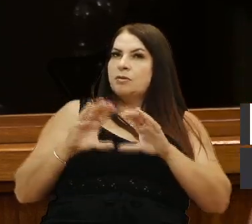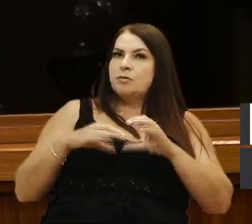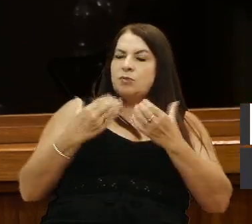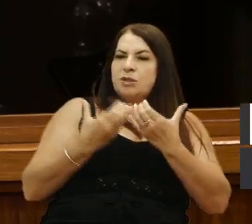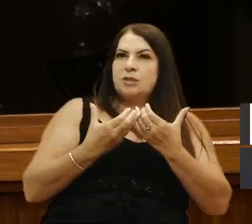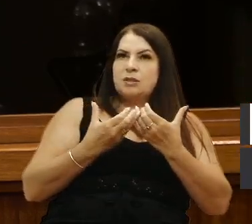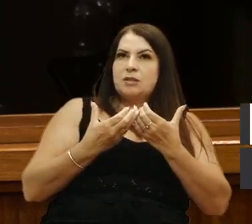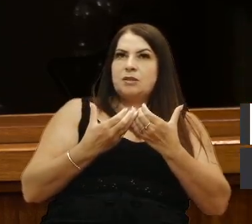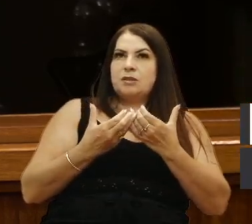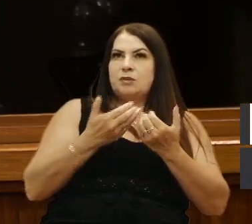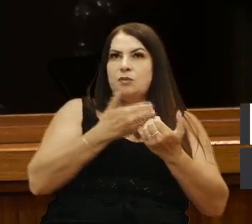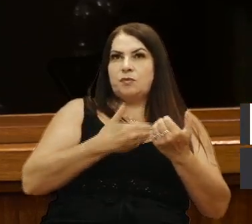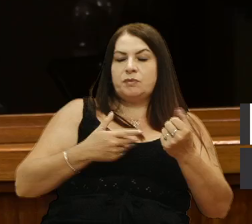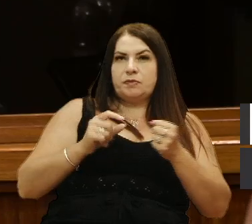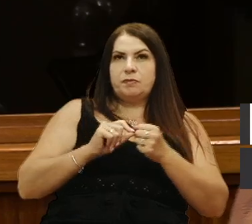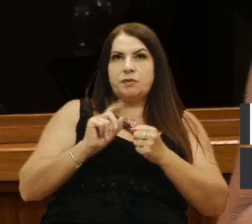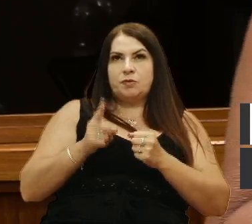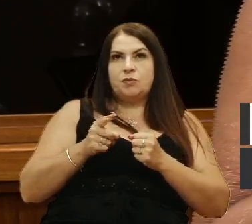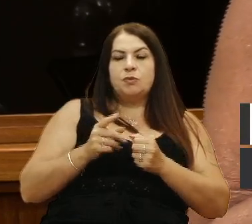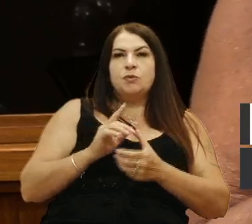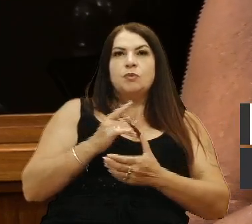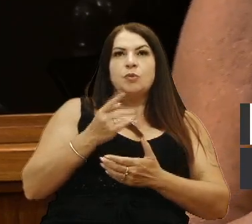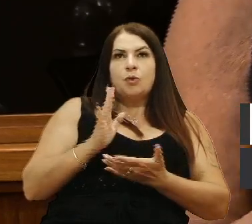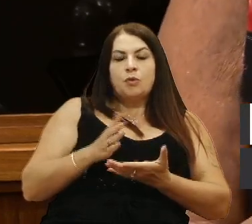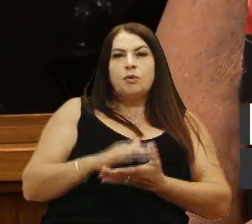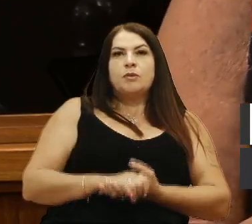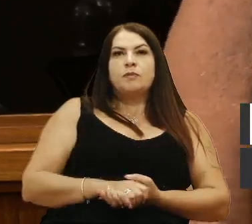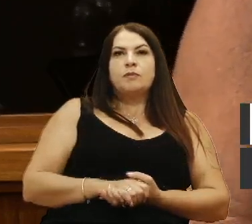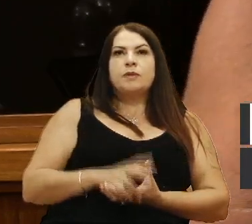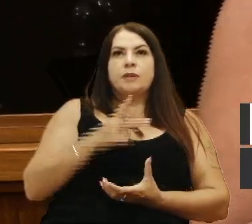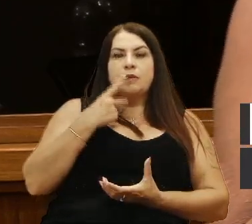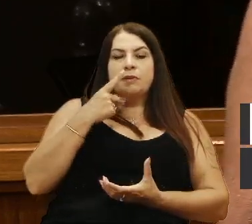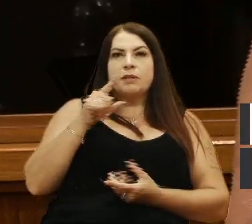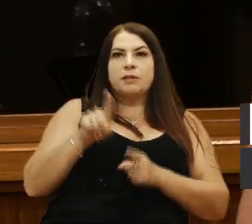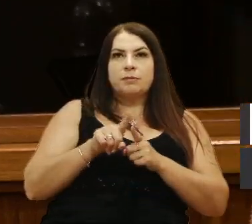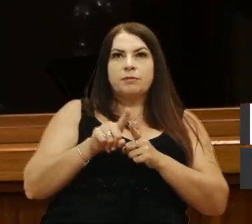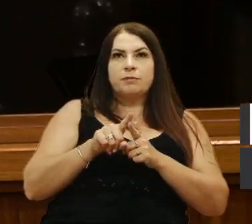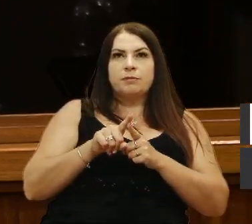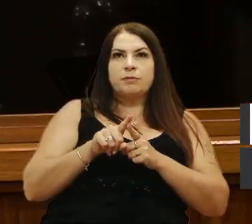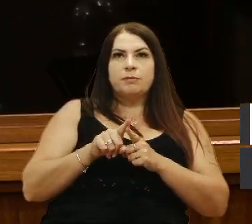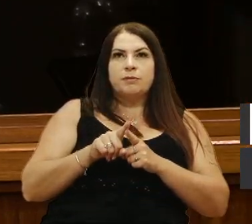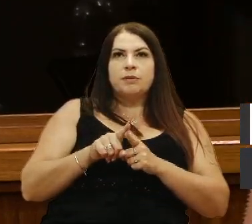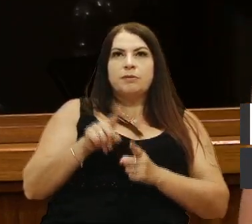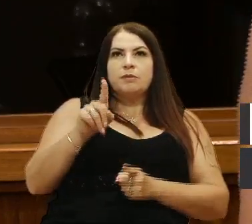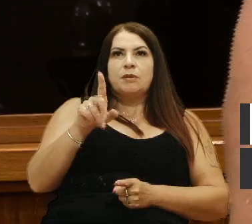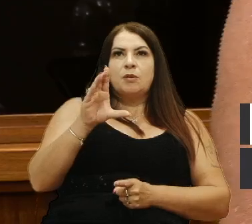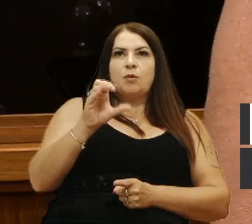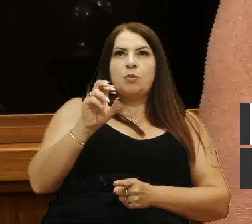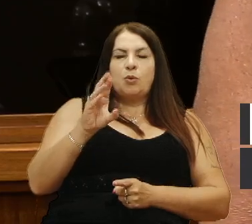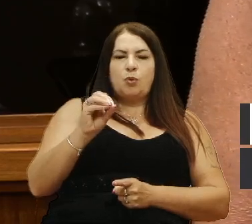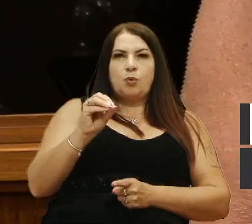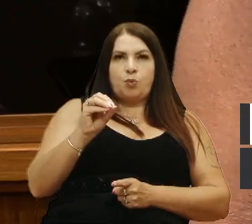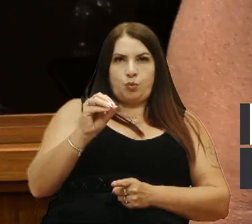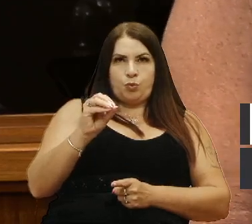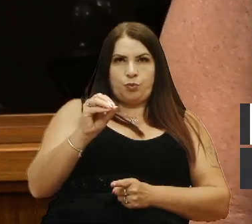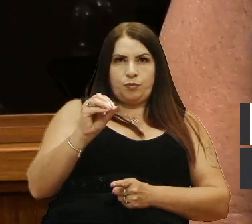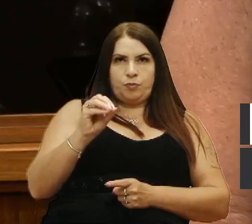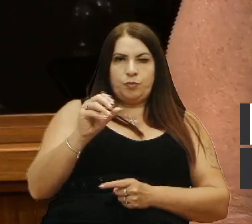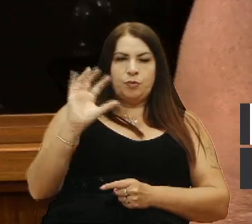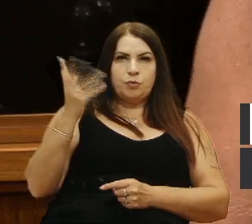que o governo tem feito ultimamente. Cito aqui a questão do coro. Acho que todo mundo